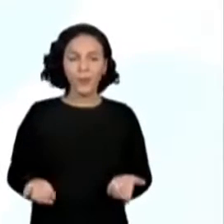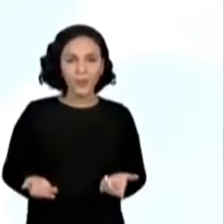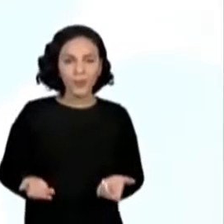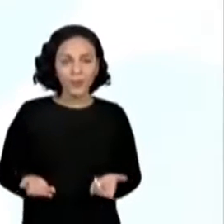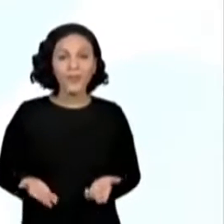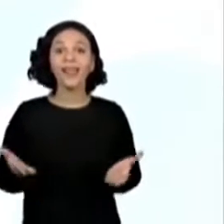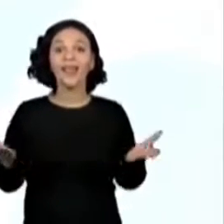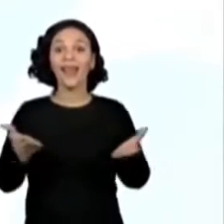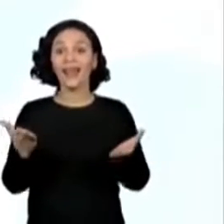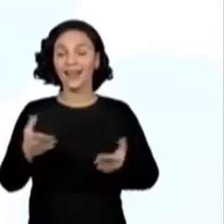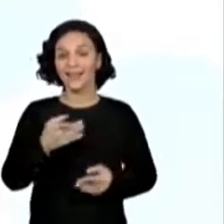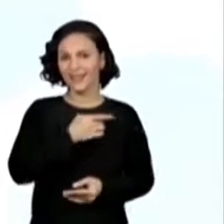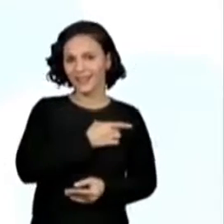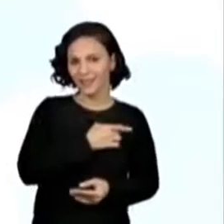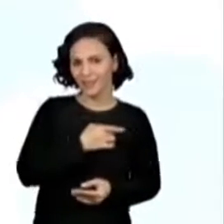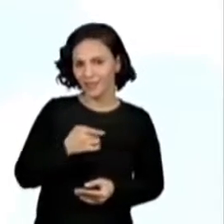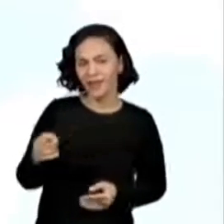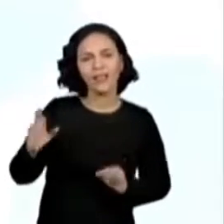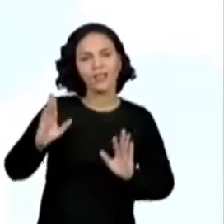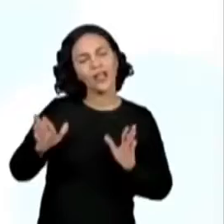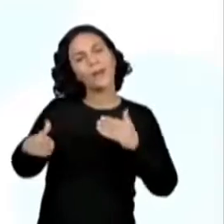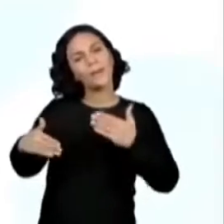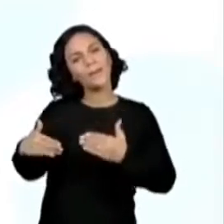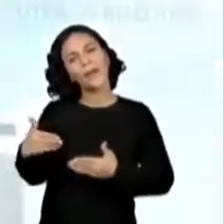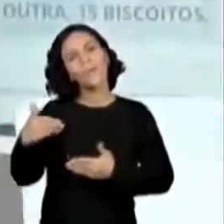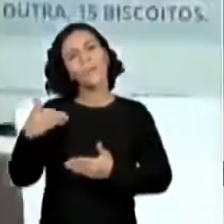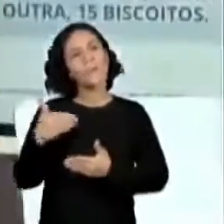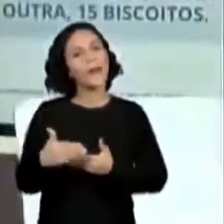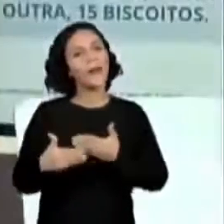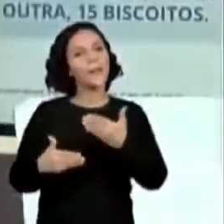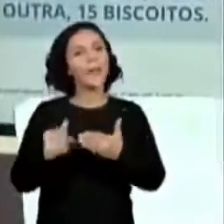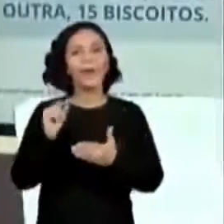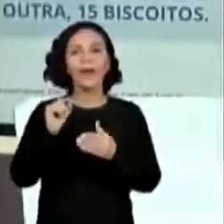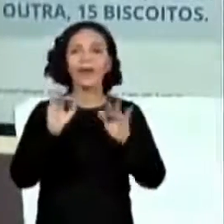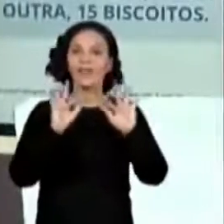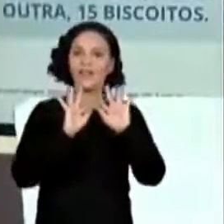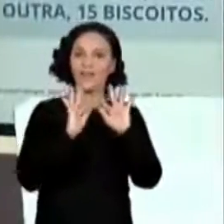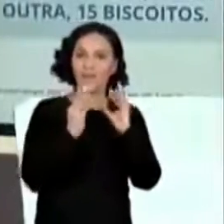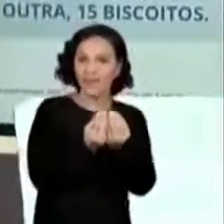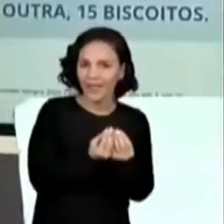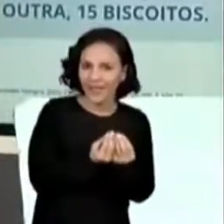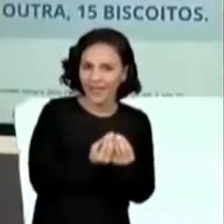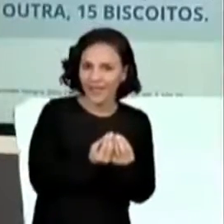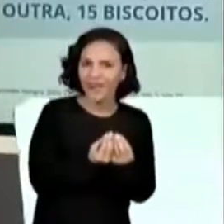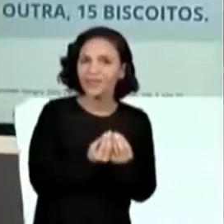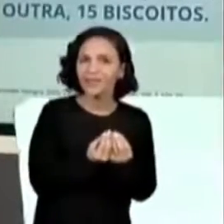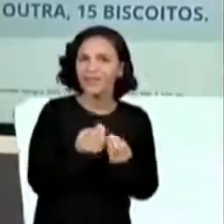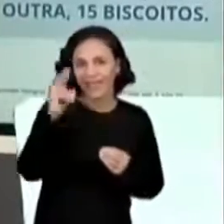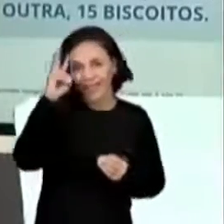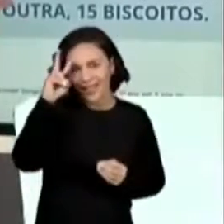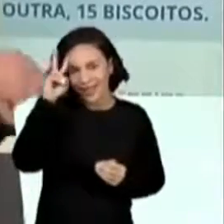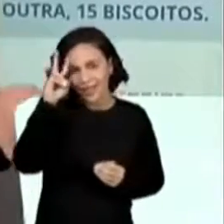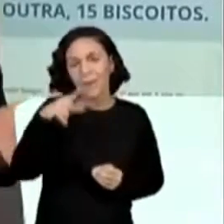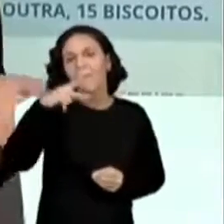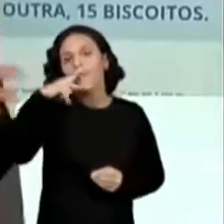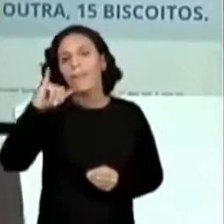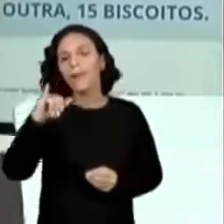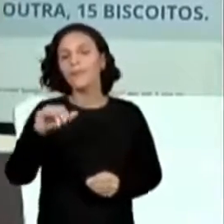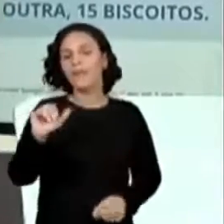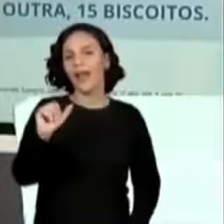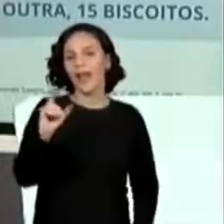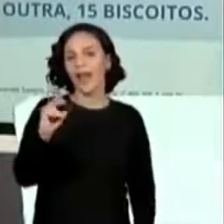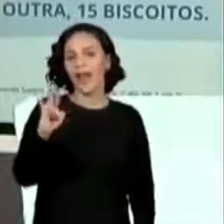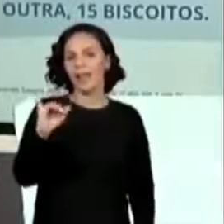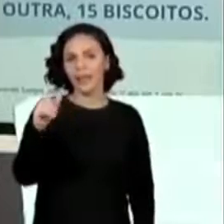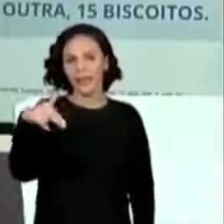essa semana, vem aqui trabalhando para uma família. Tinha lá na família o pai Adriano, a